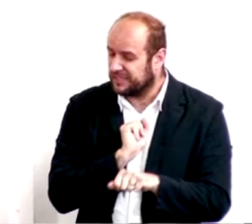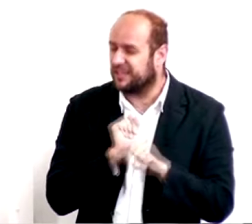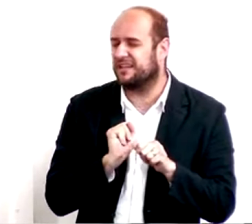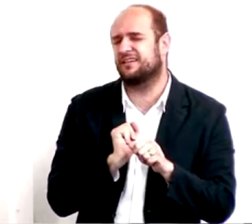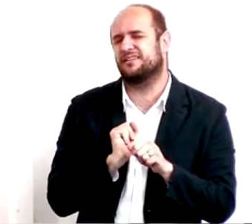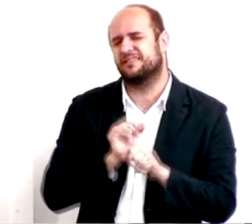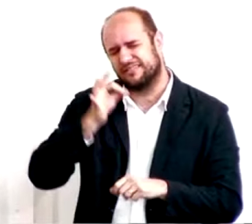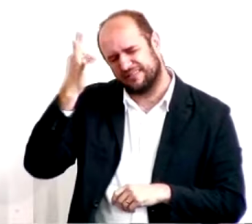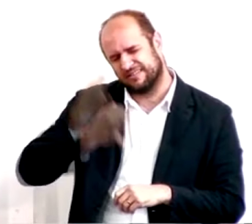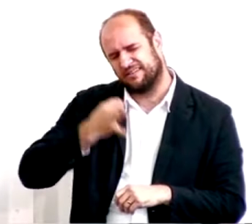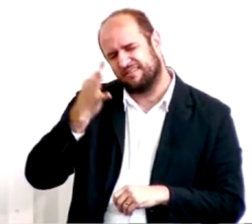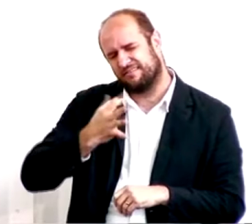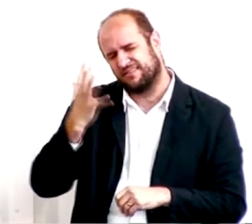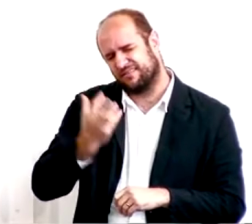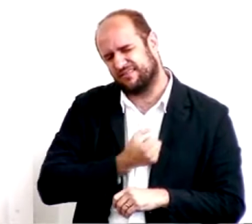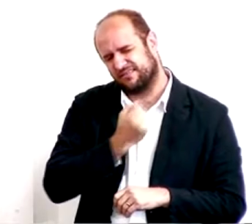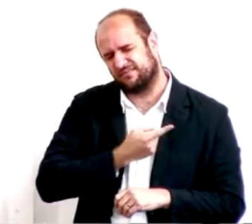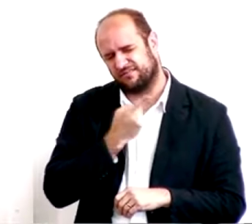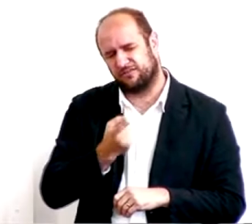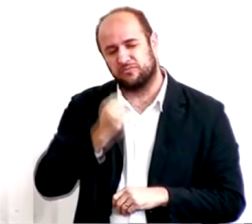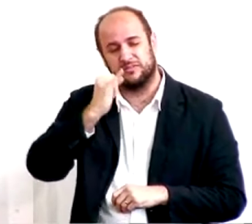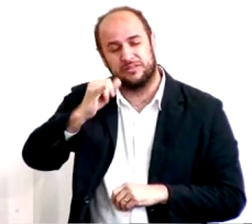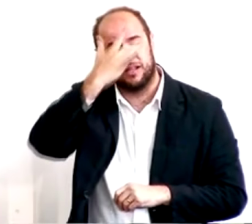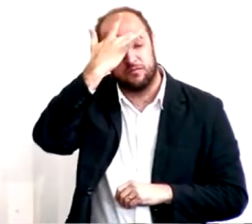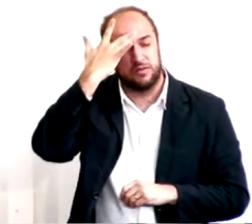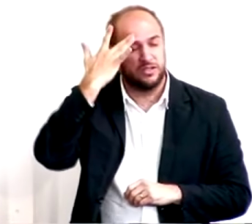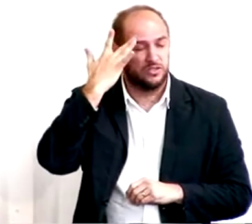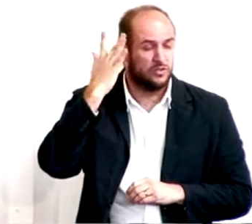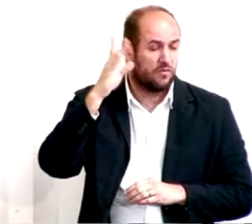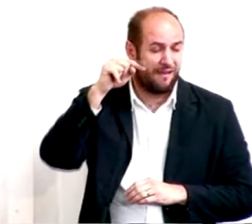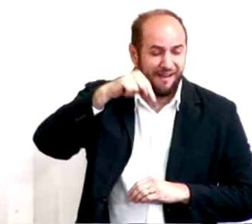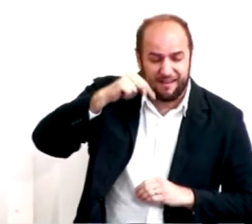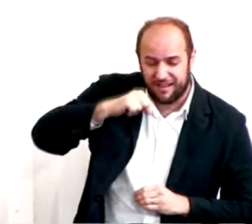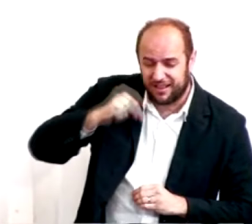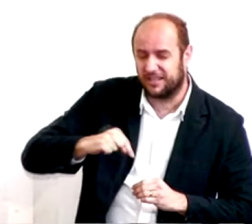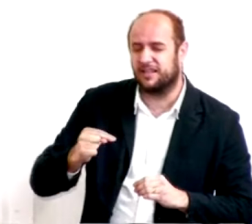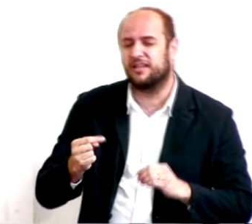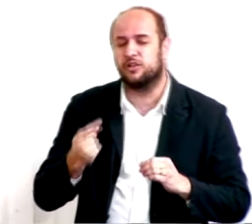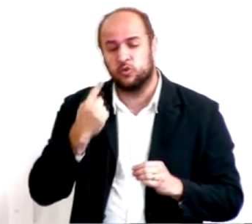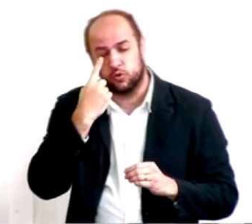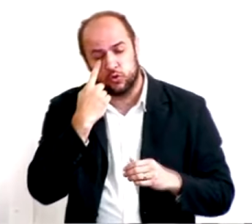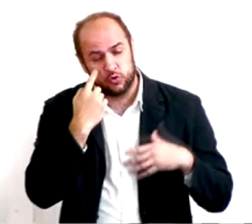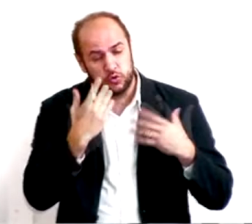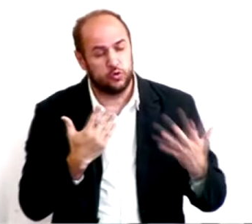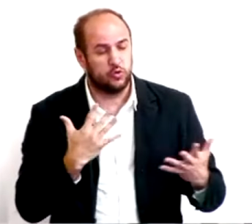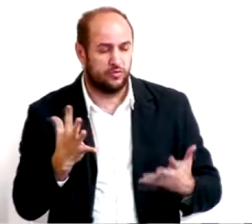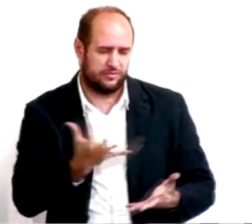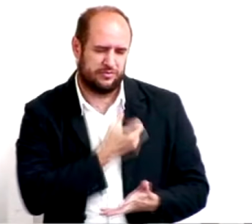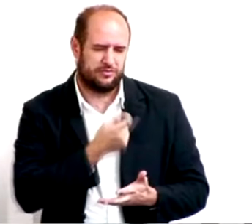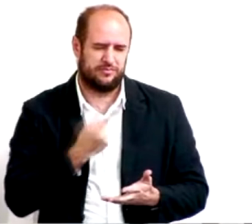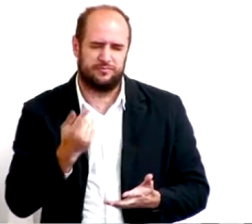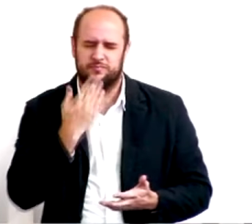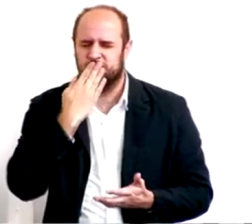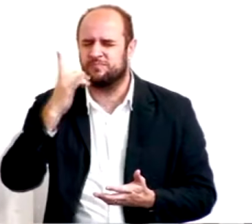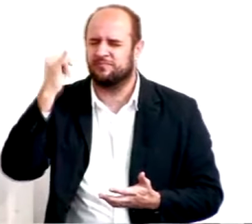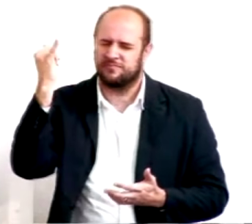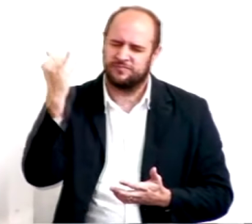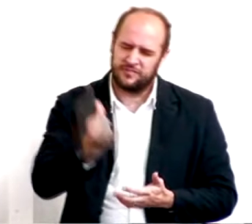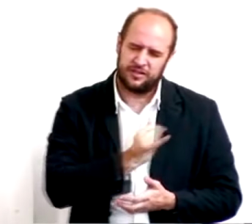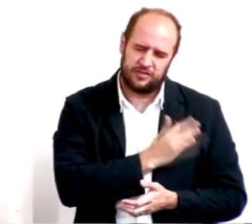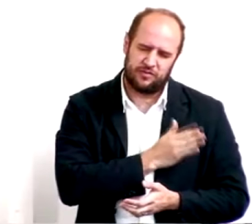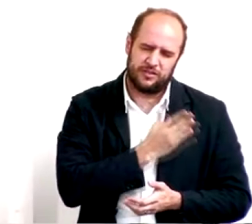A Certeza da Salvação se houver alguém entre nós nessa manhã que está em dúvida quanto a sua salvação fala o seu coração